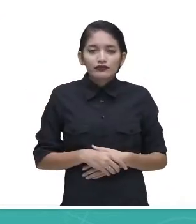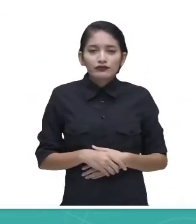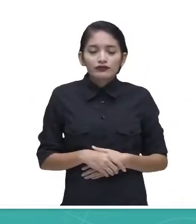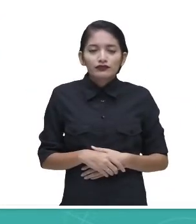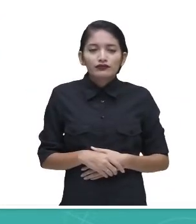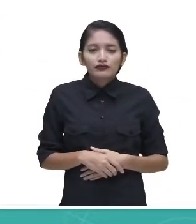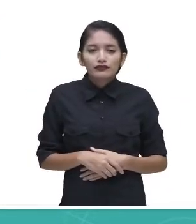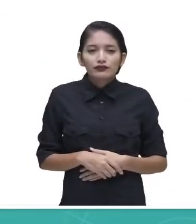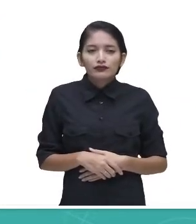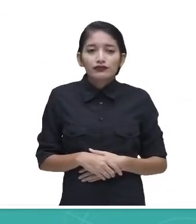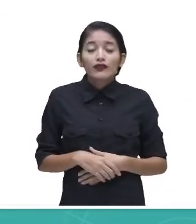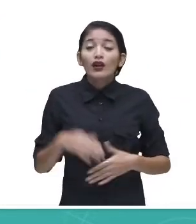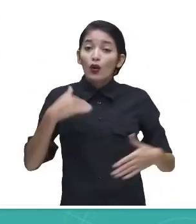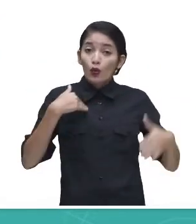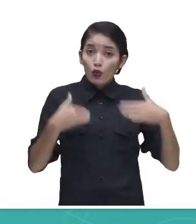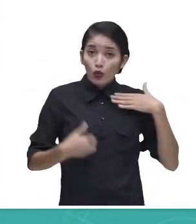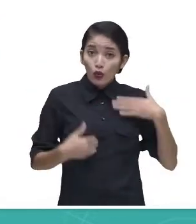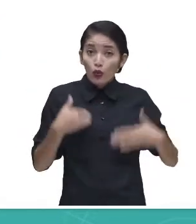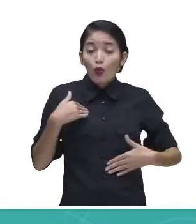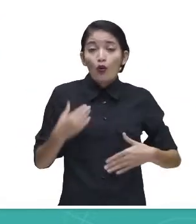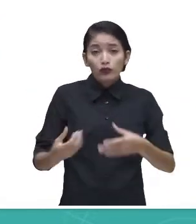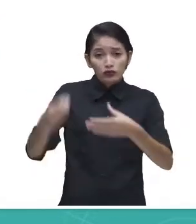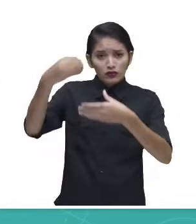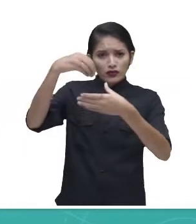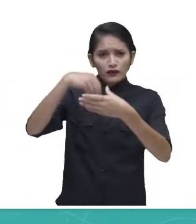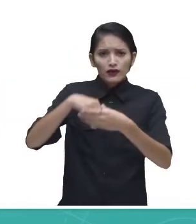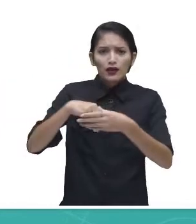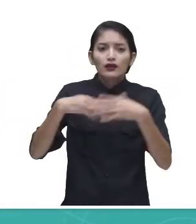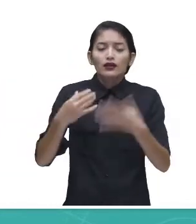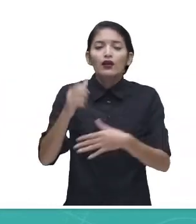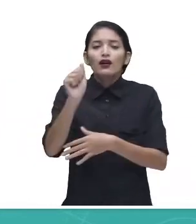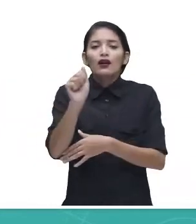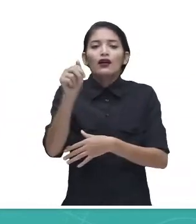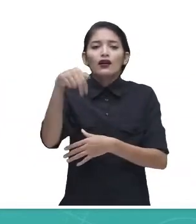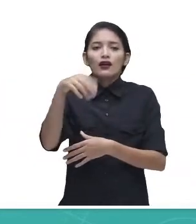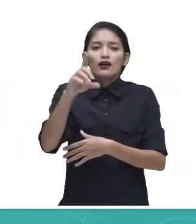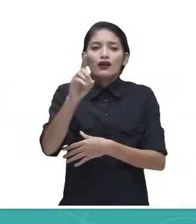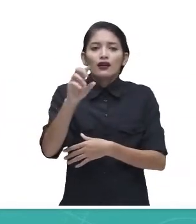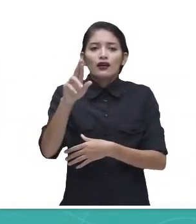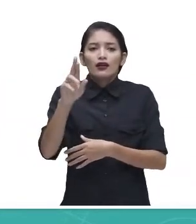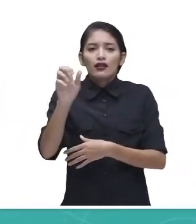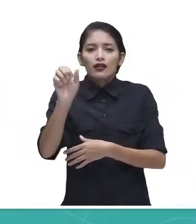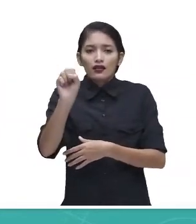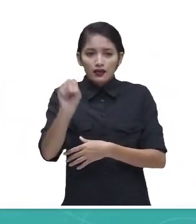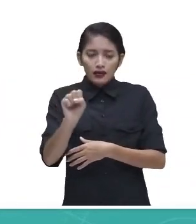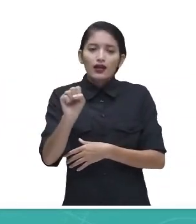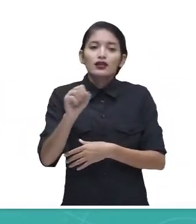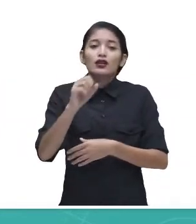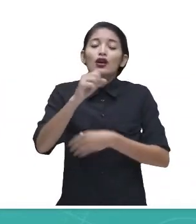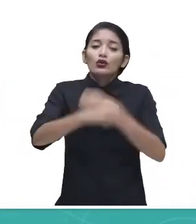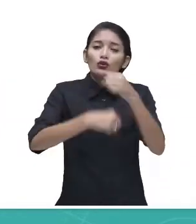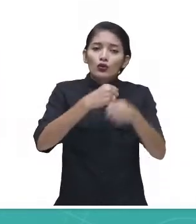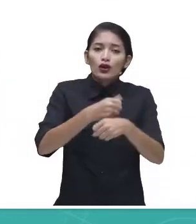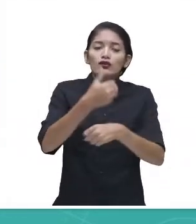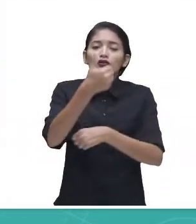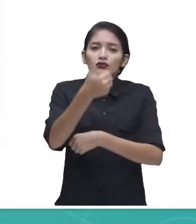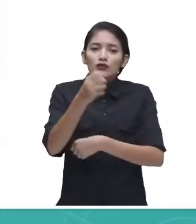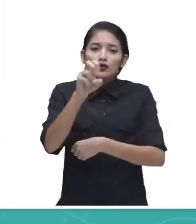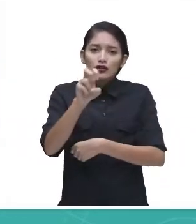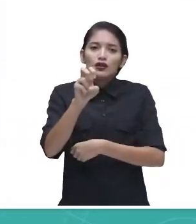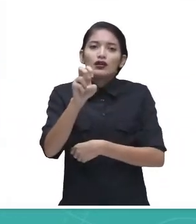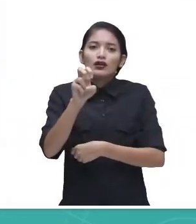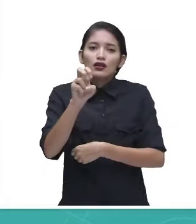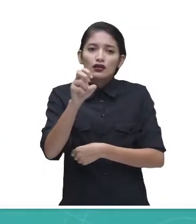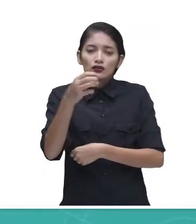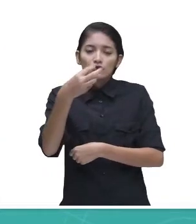O nosso corpo por dentro. Andreas Vesalius, de 1539, foi o primeiro, né?